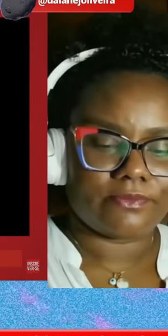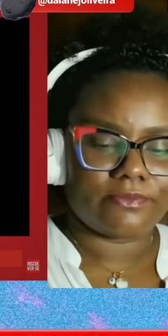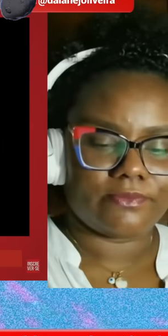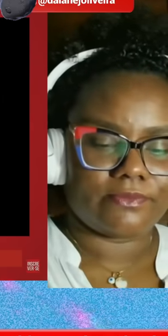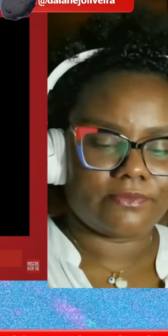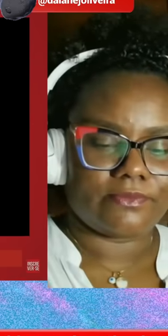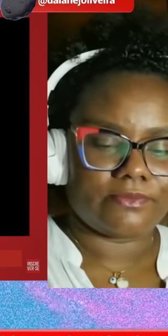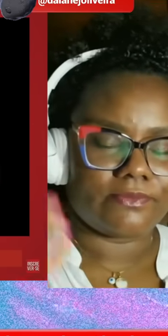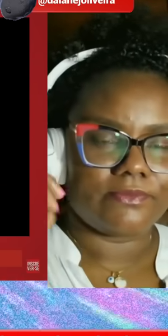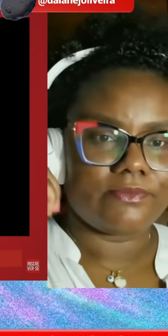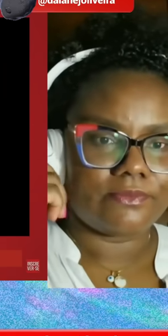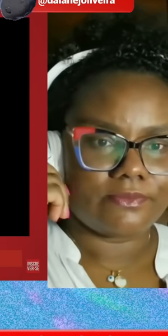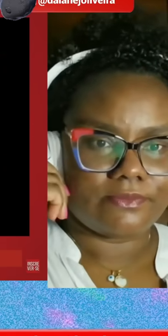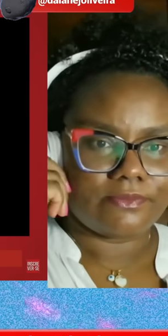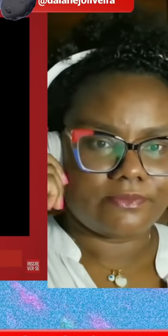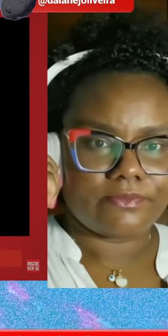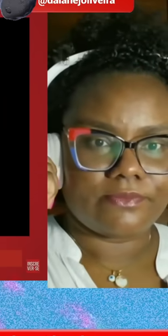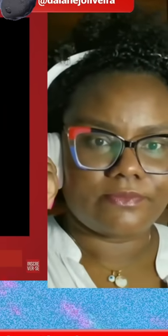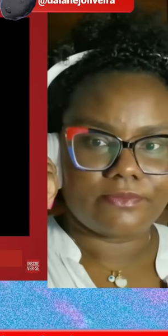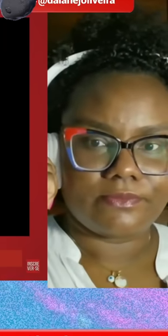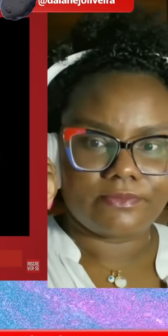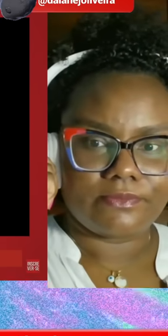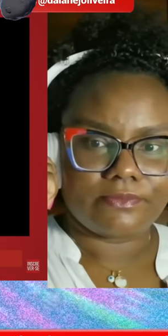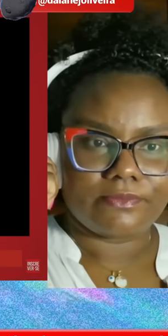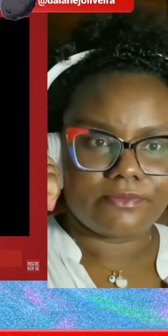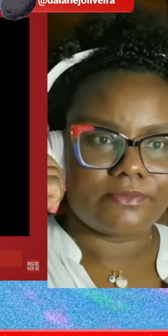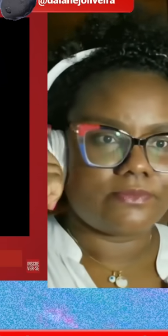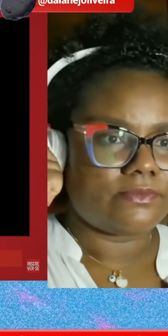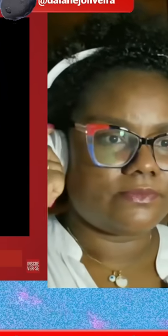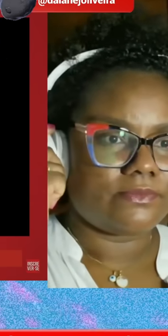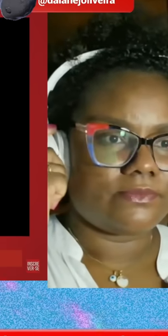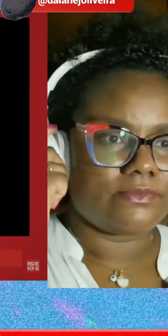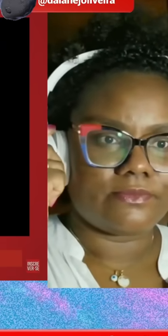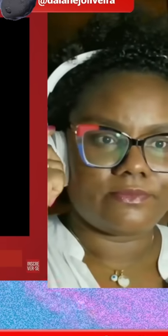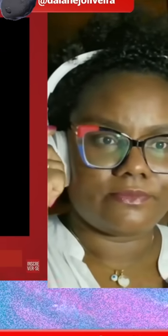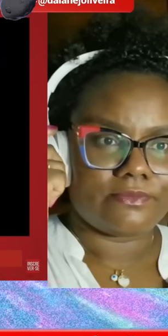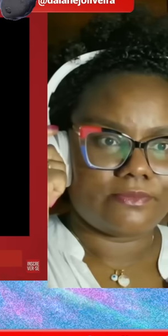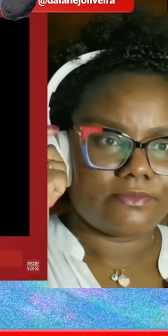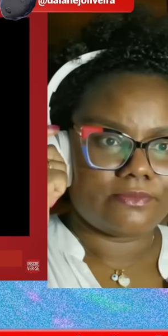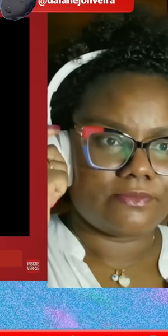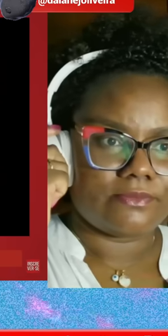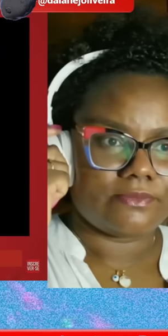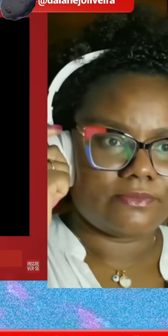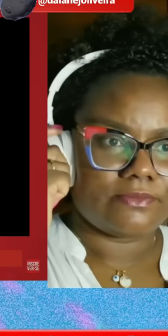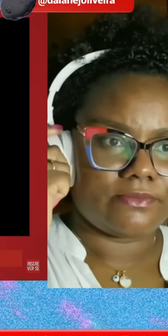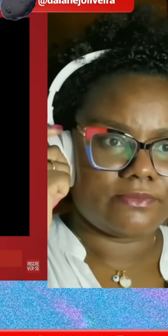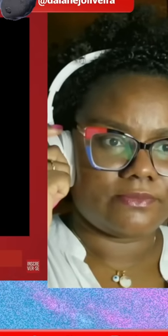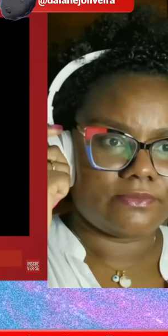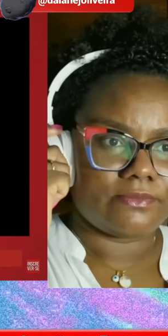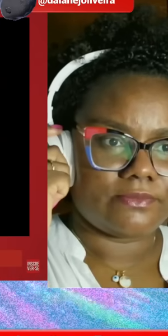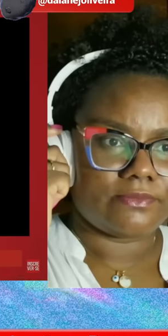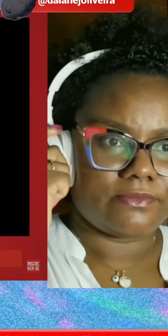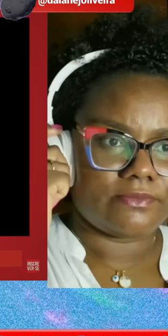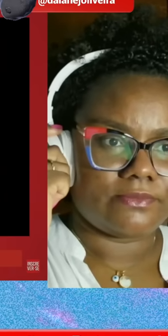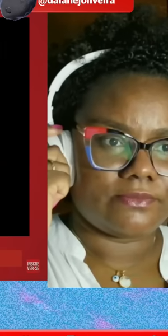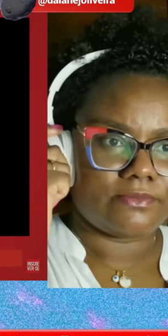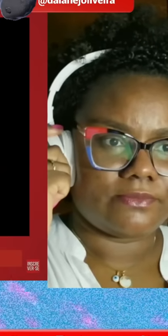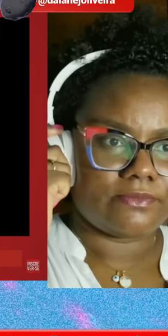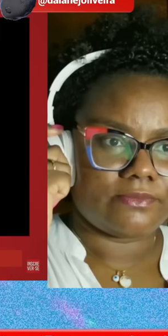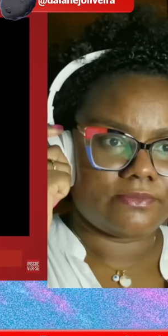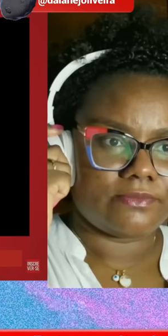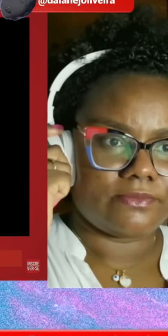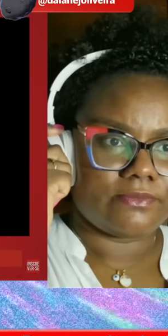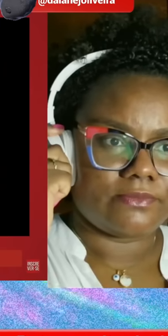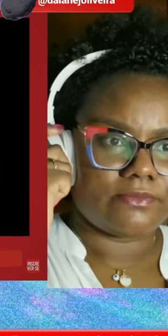vocês vão conseguir passar isso? Tá no ar, o pessoal tá passando então para você, ó. Essa foi a confusão, ela tá completa na coluna